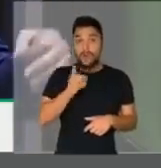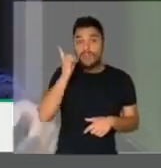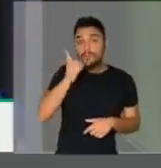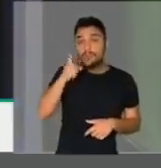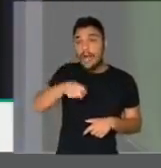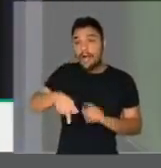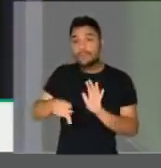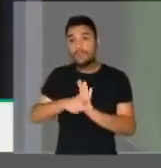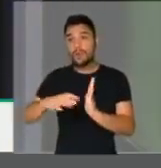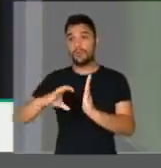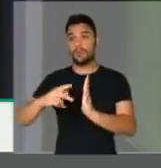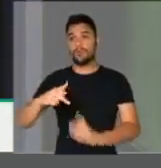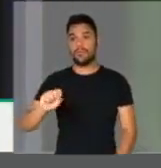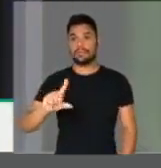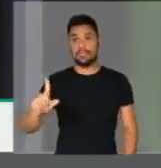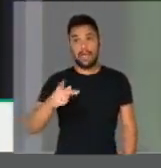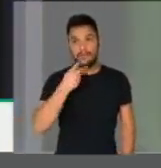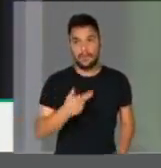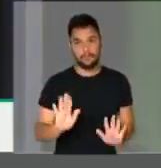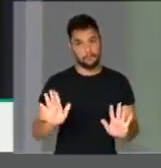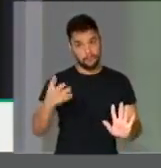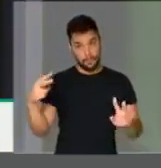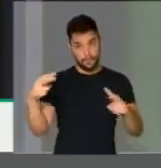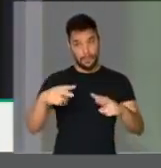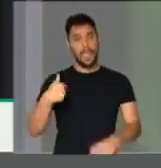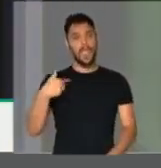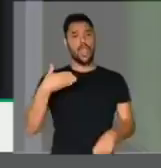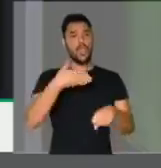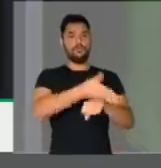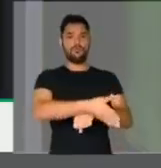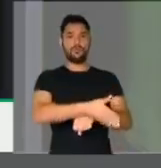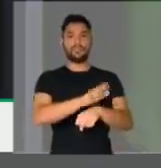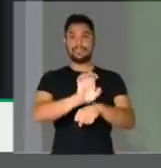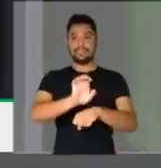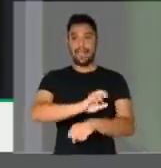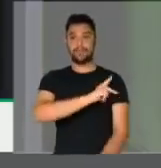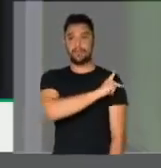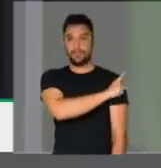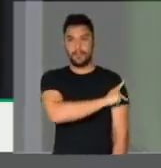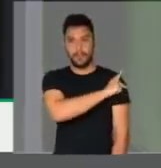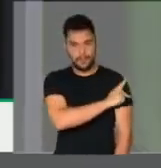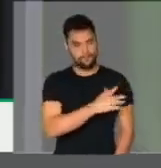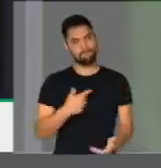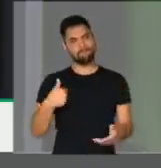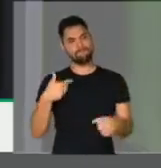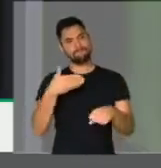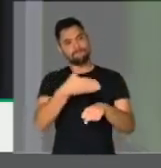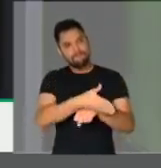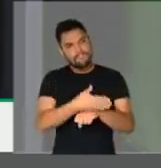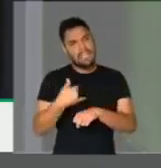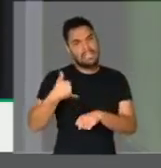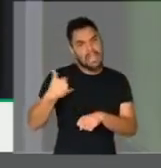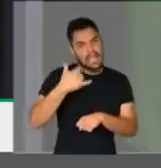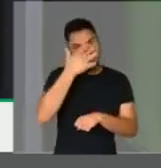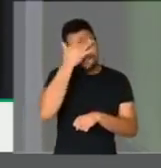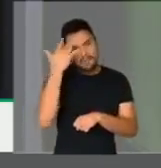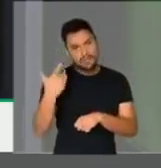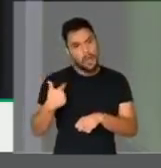estejam aqui. Eu estive no Piauí, a expectativa de vida